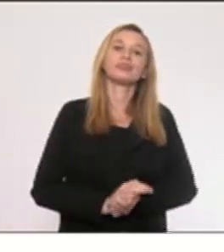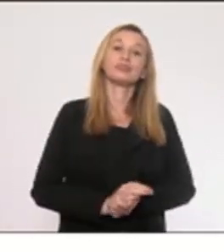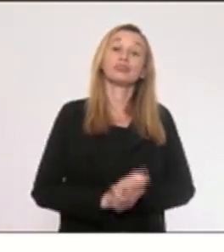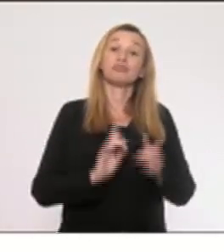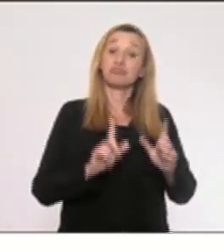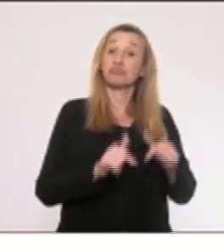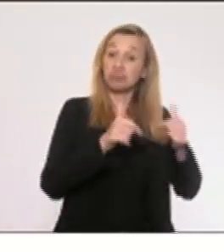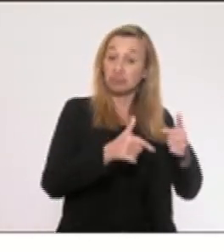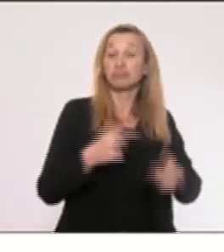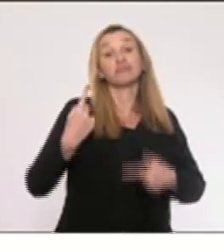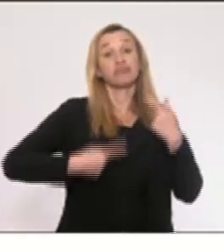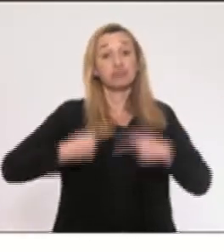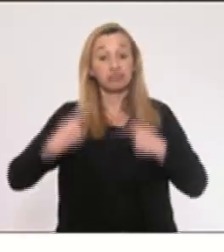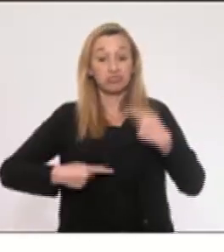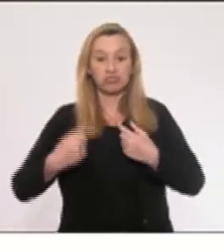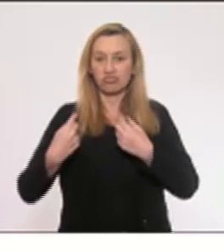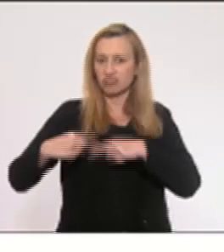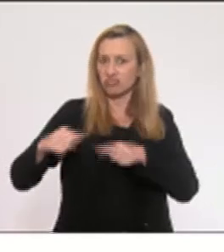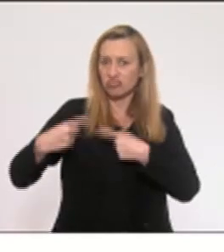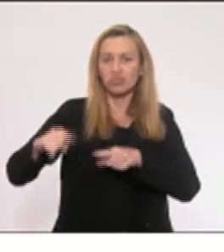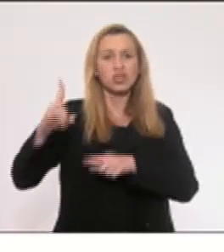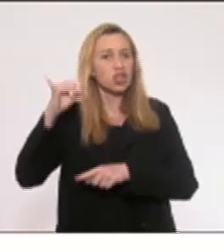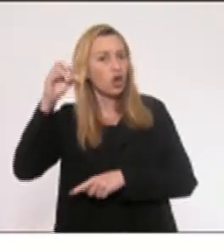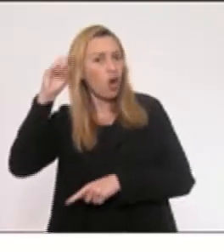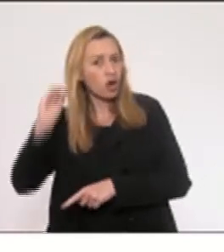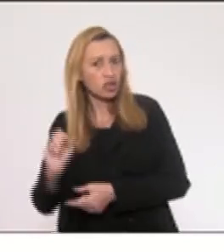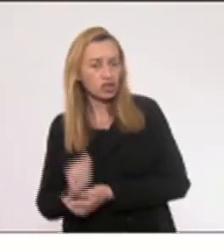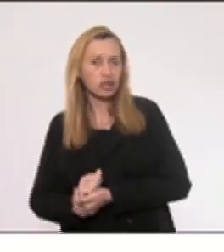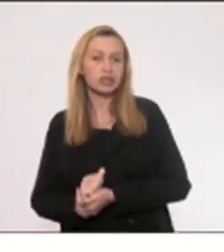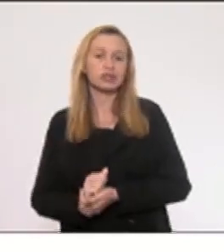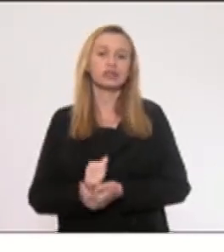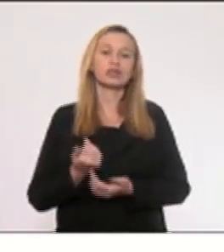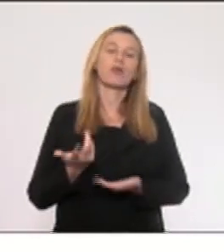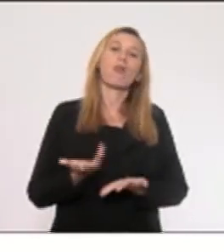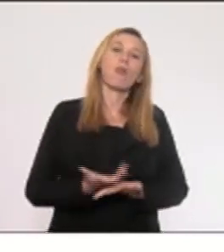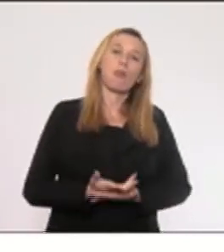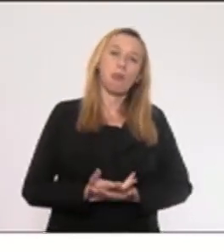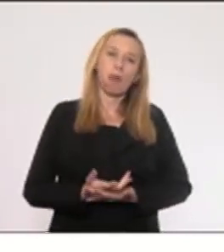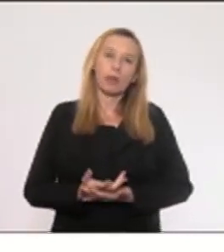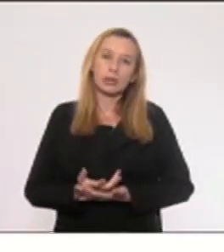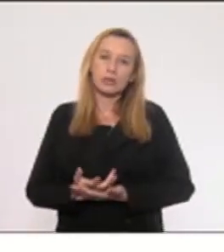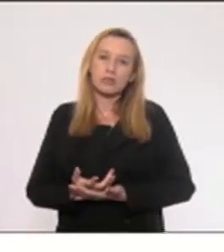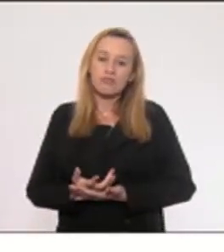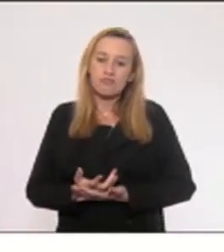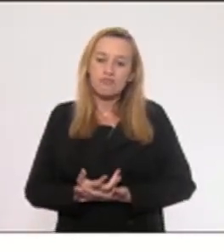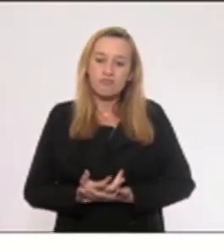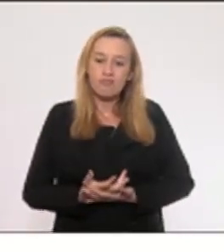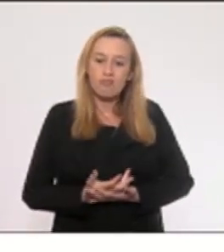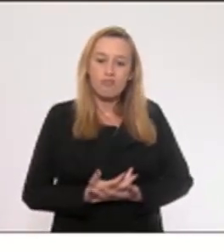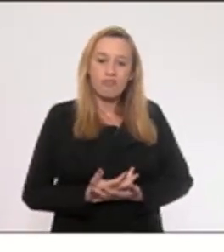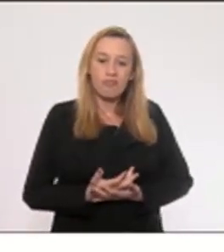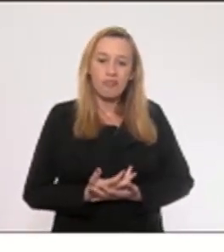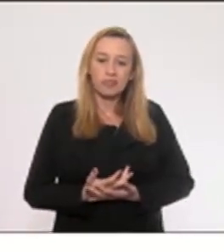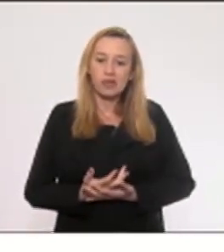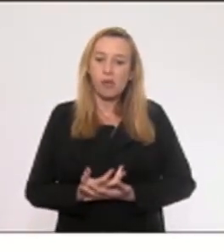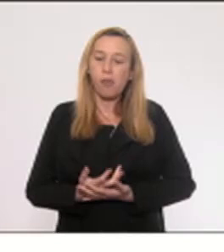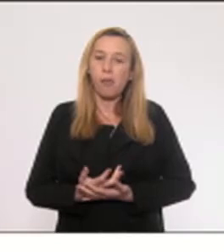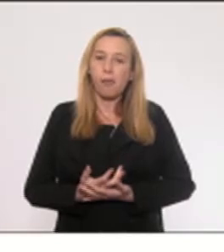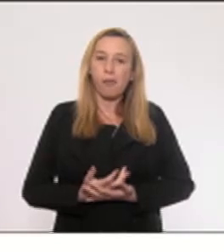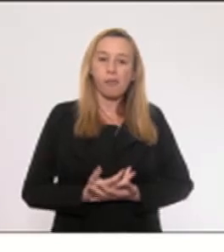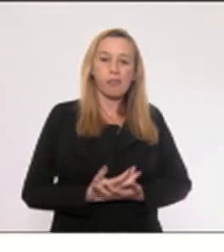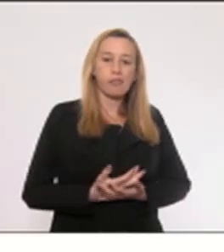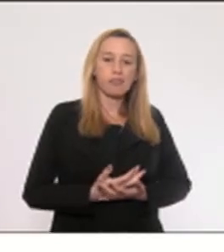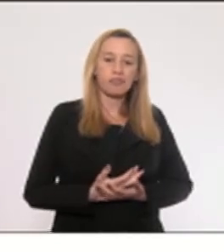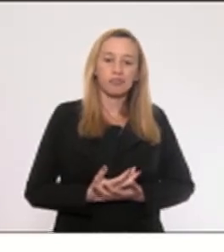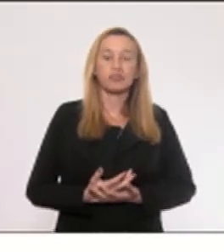político, da doutrinação ideológica, da leniência, da omissão e da desídia